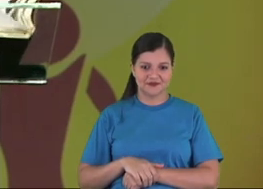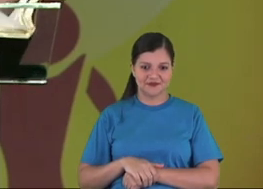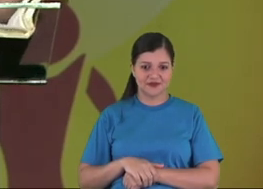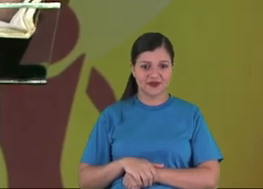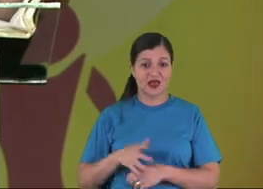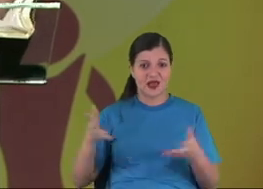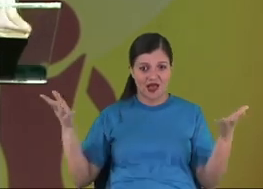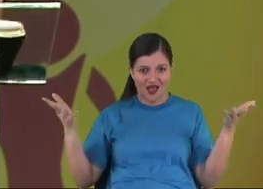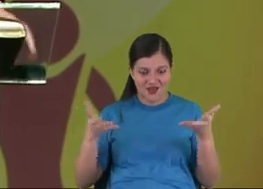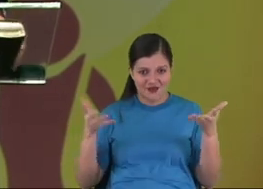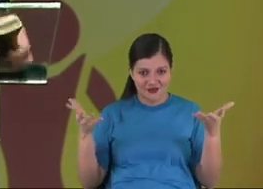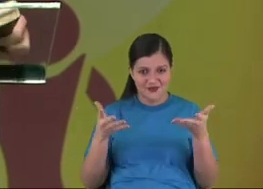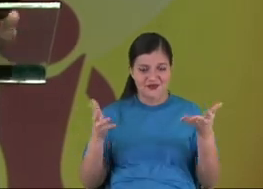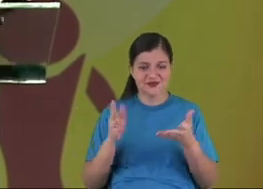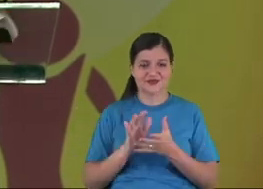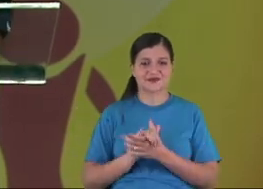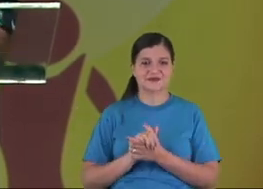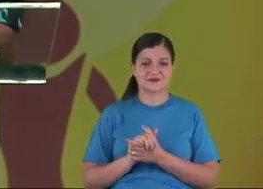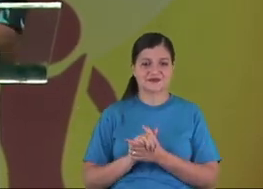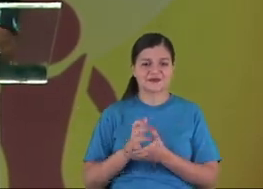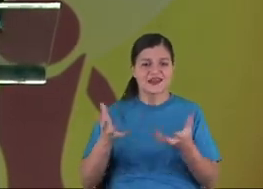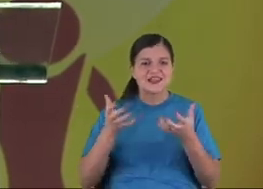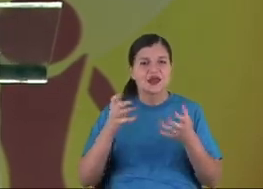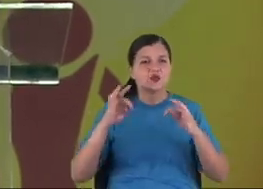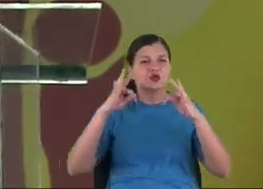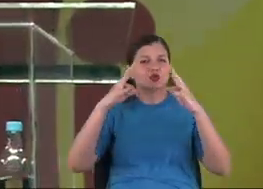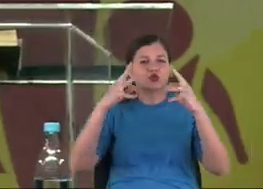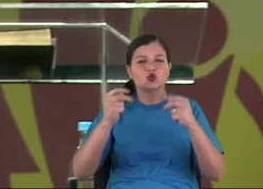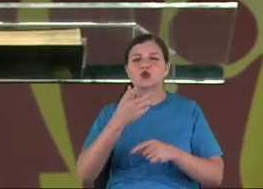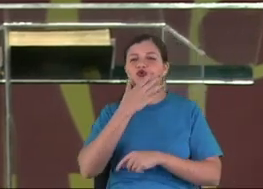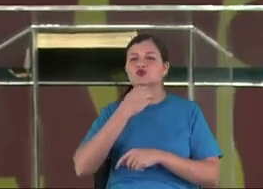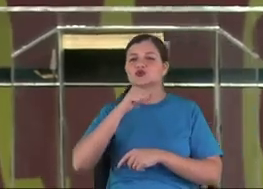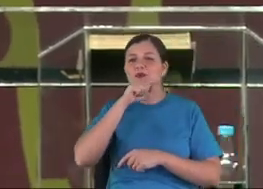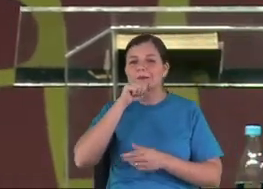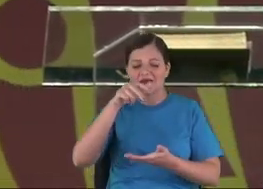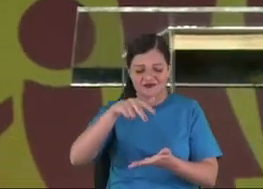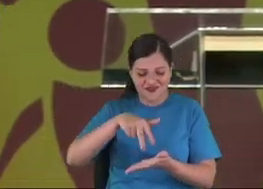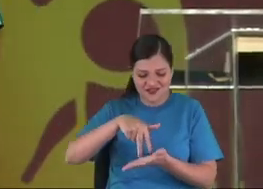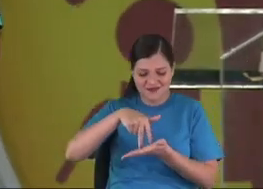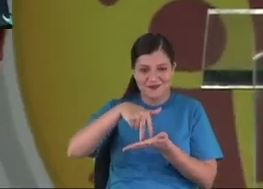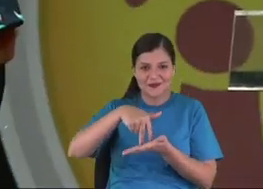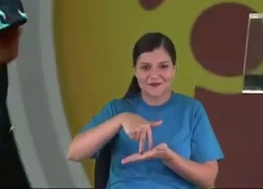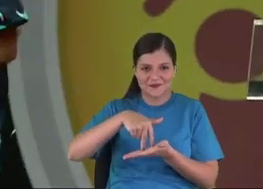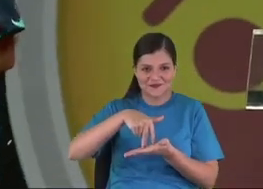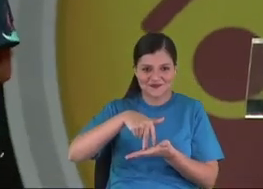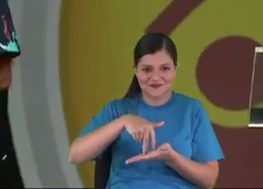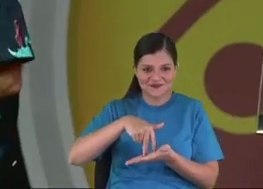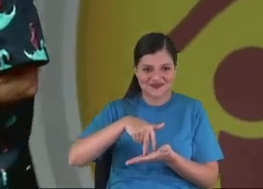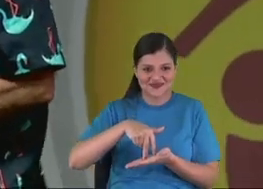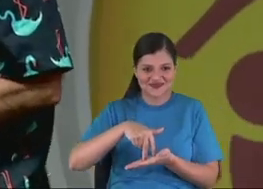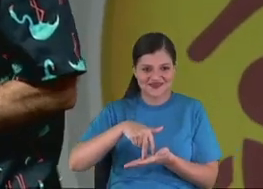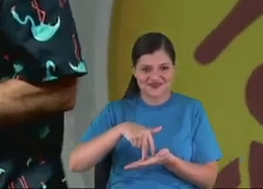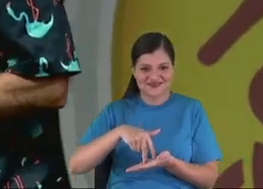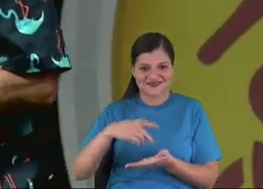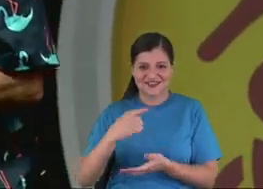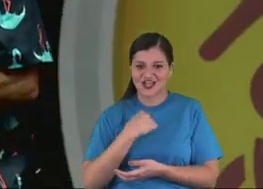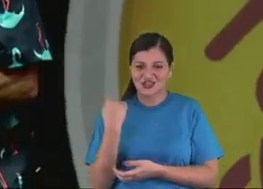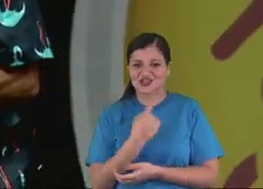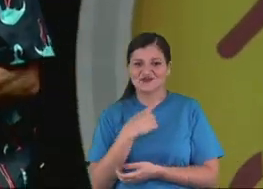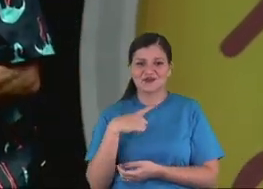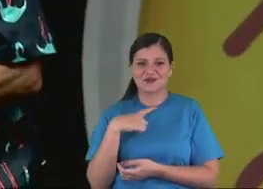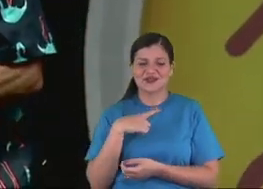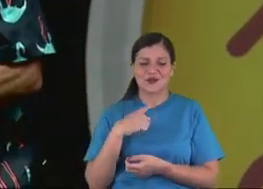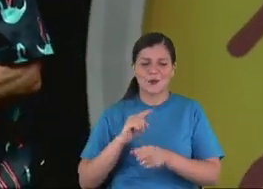nesse momento eu queria que todos os pais aqui ficassem de pé. Nós vamos ter um